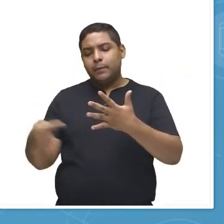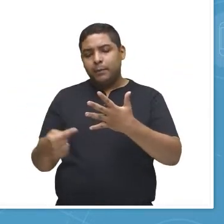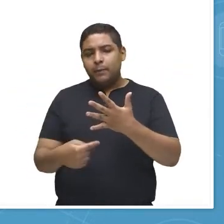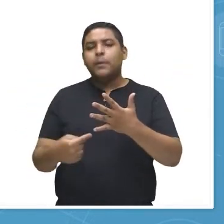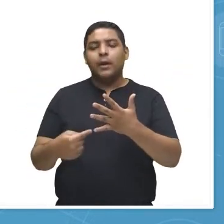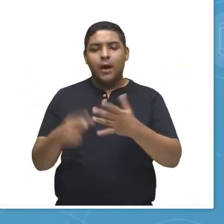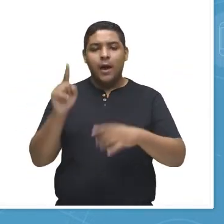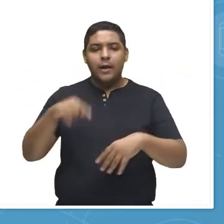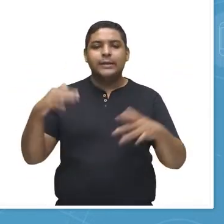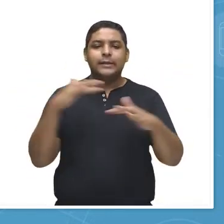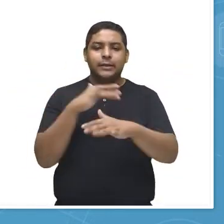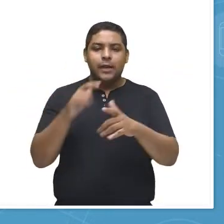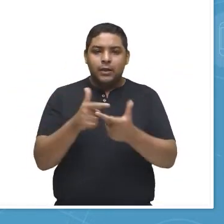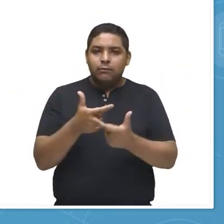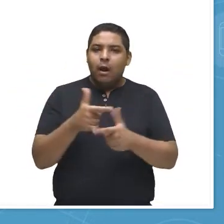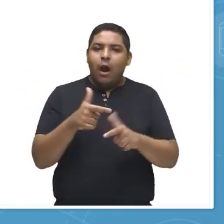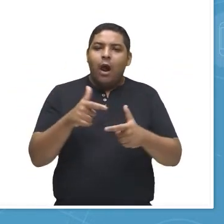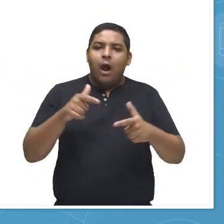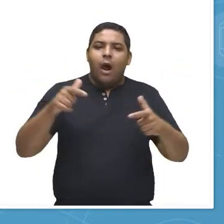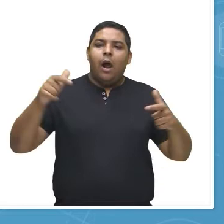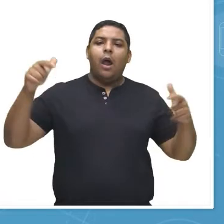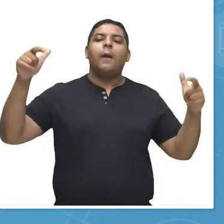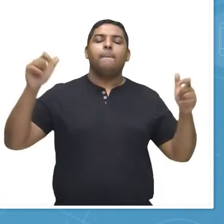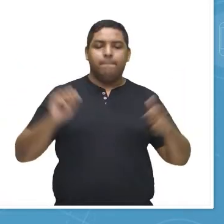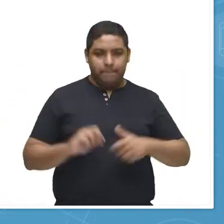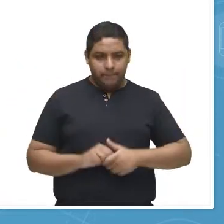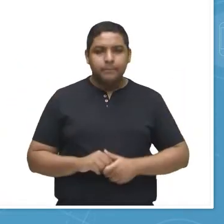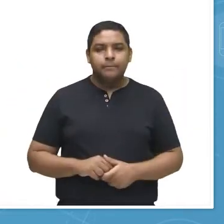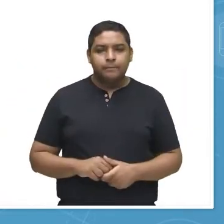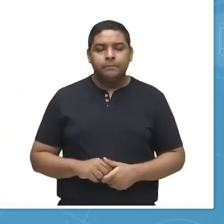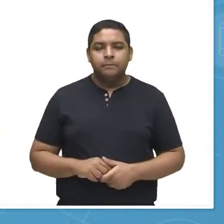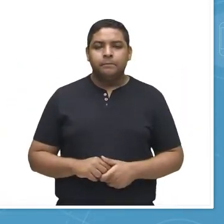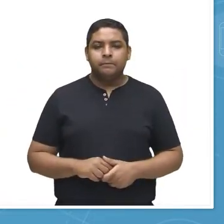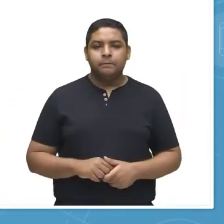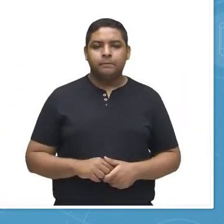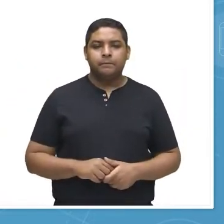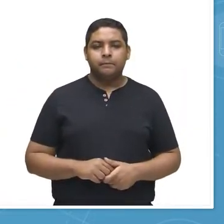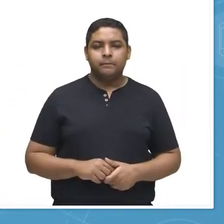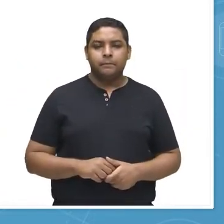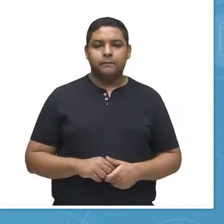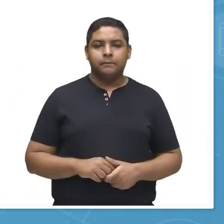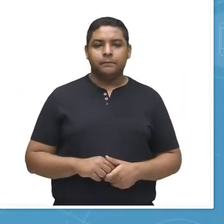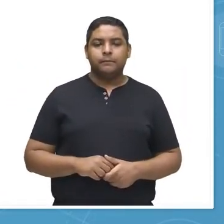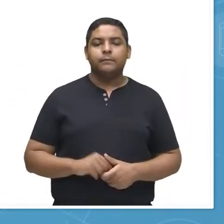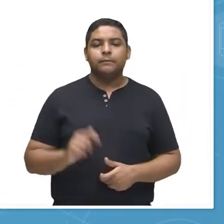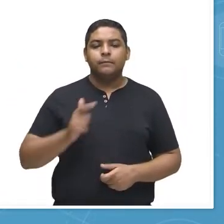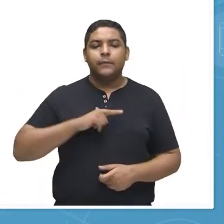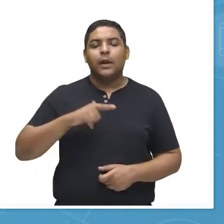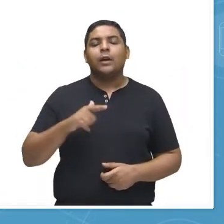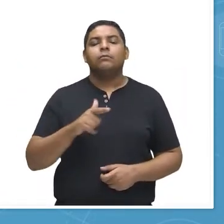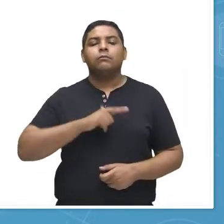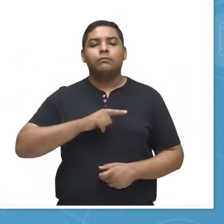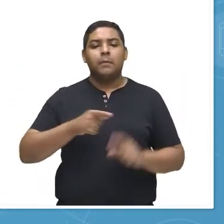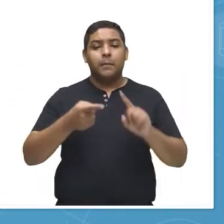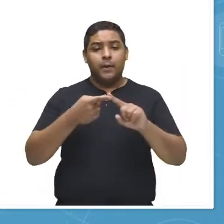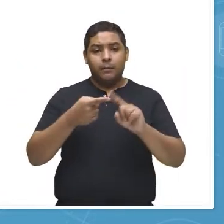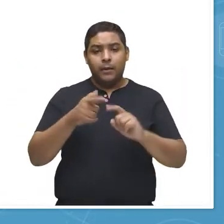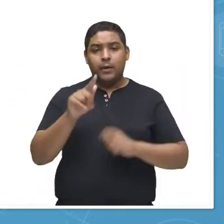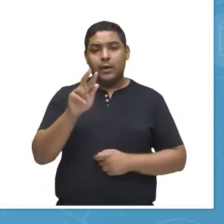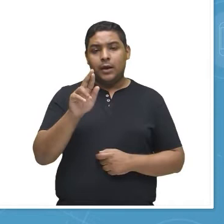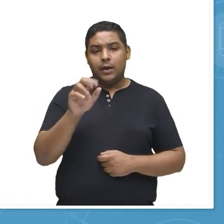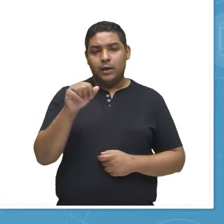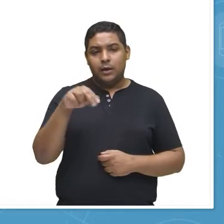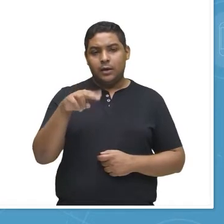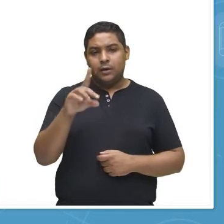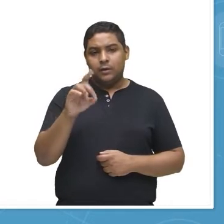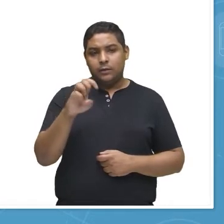mais infraestrutura, quanto mais acesso, ela vai ser classificada dessa forma, como uma grande metrópole nacional. Vamos ver um exemplo